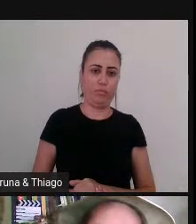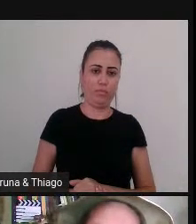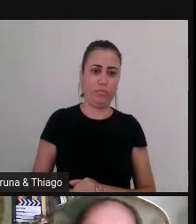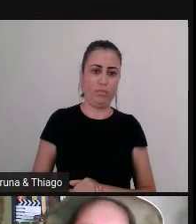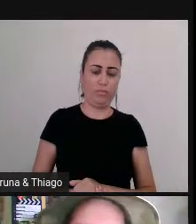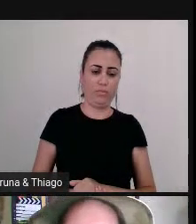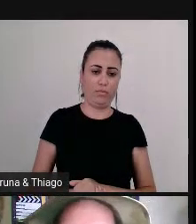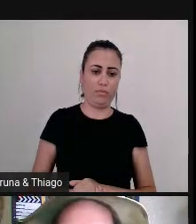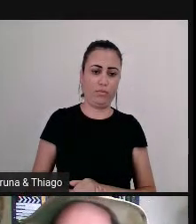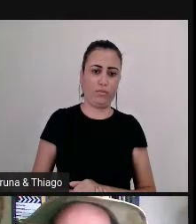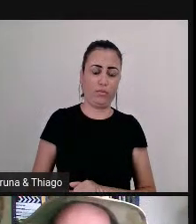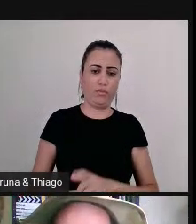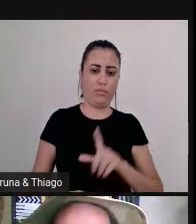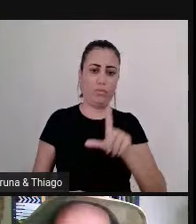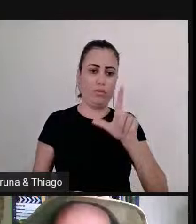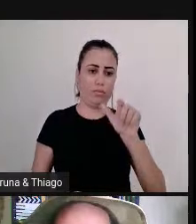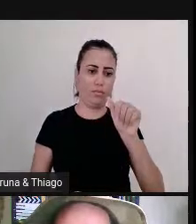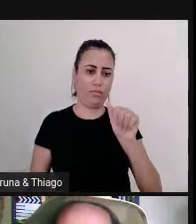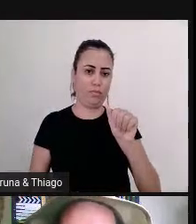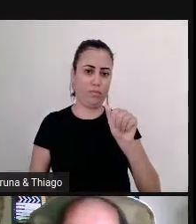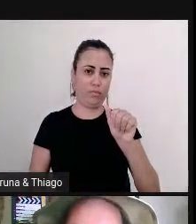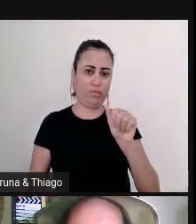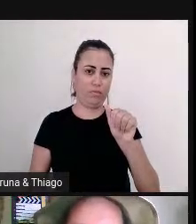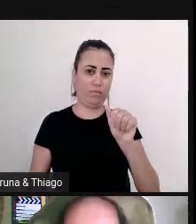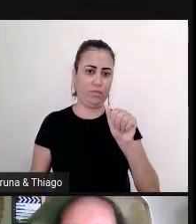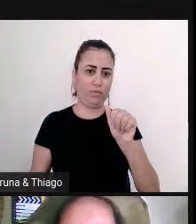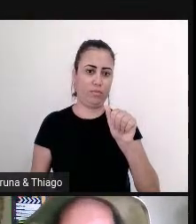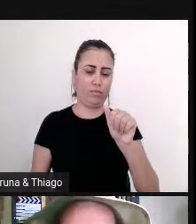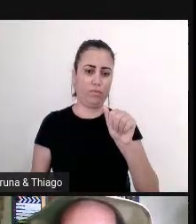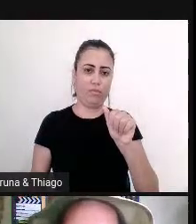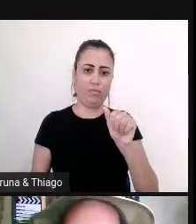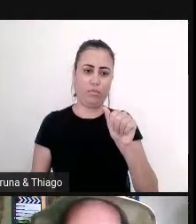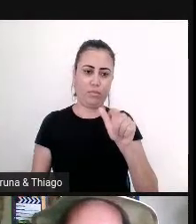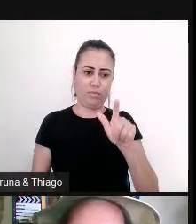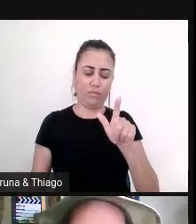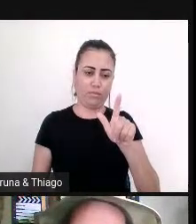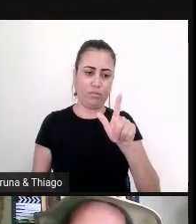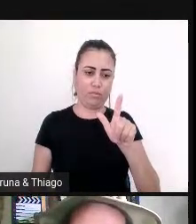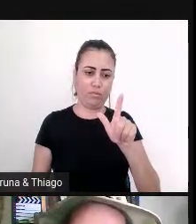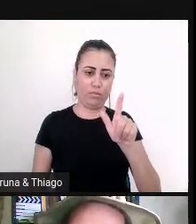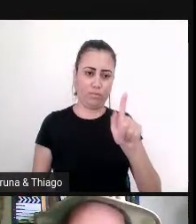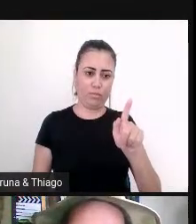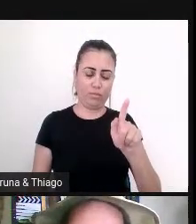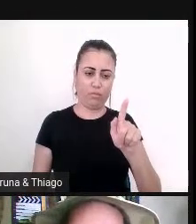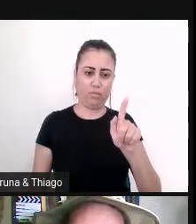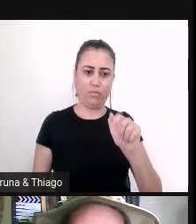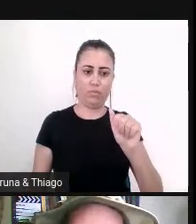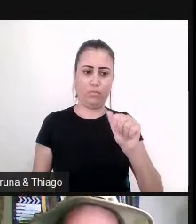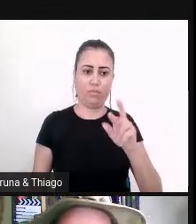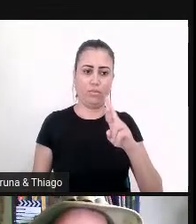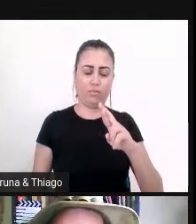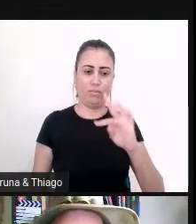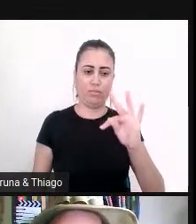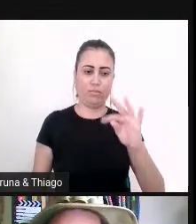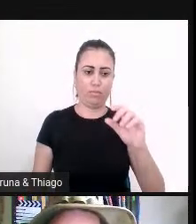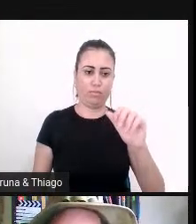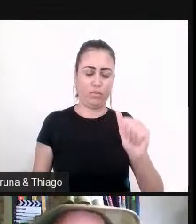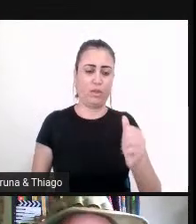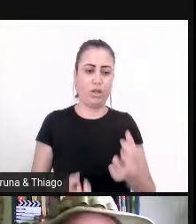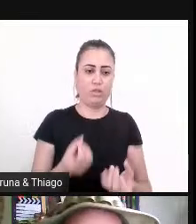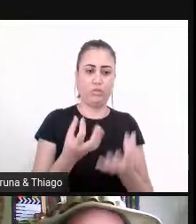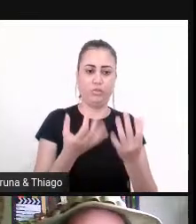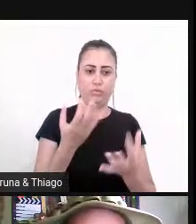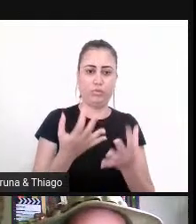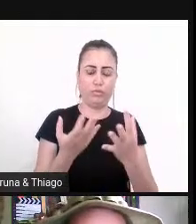fogo, é chamado de erucismo, ou lepidopterismo. A gente vê uma lagarta dessa e fala, meu Deus, que monte